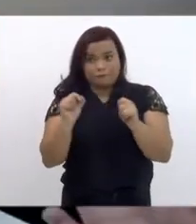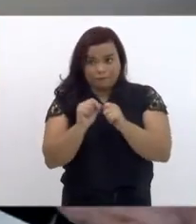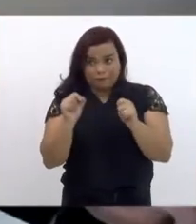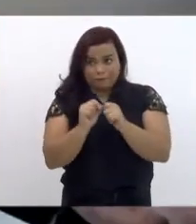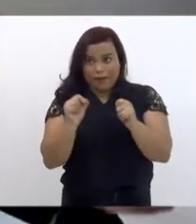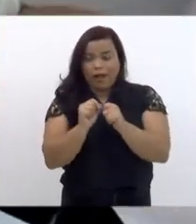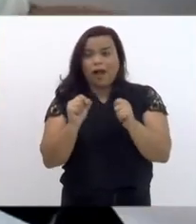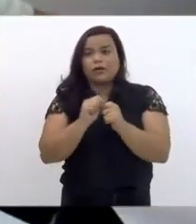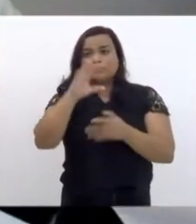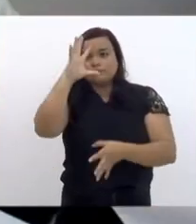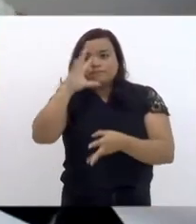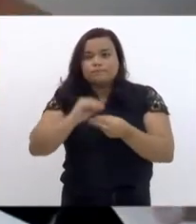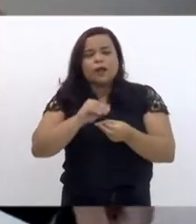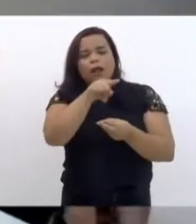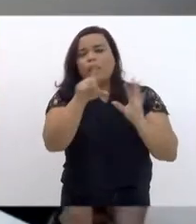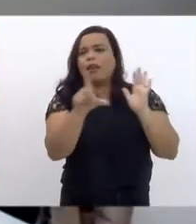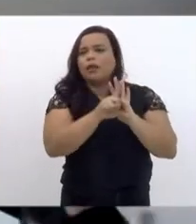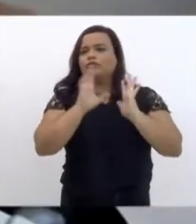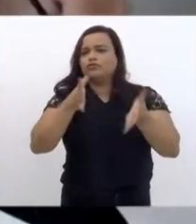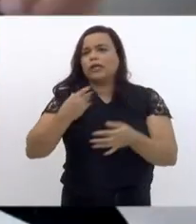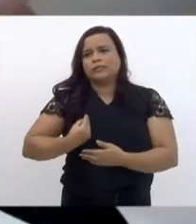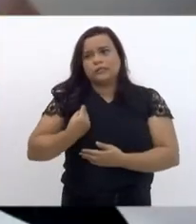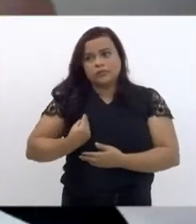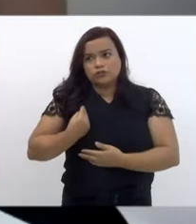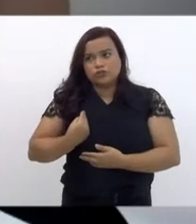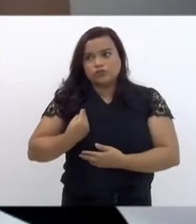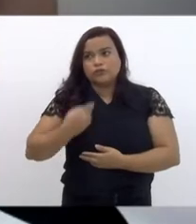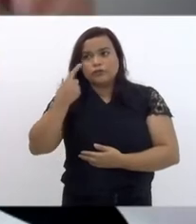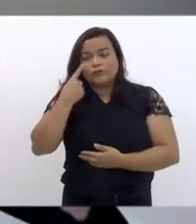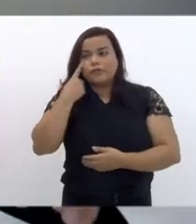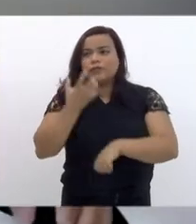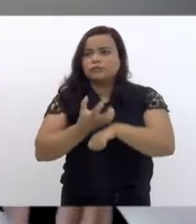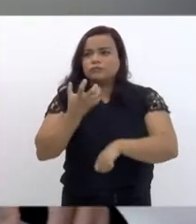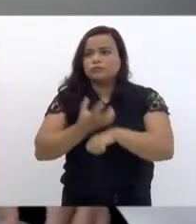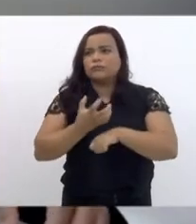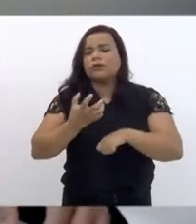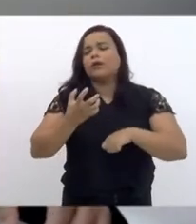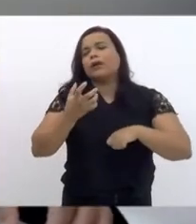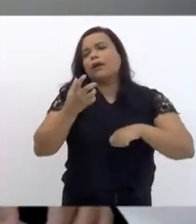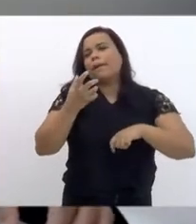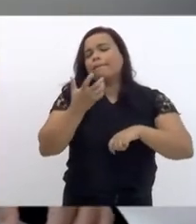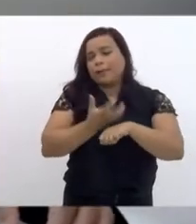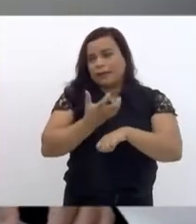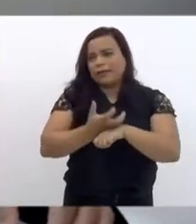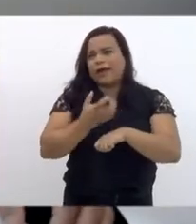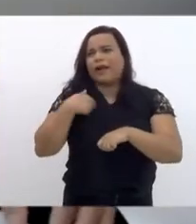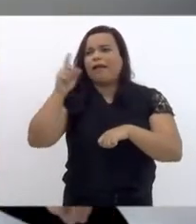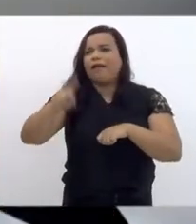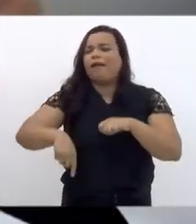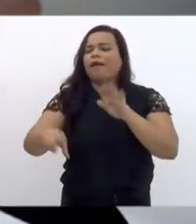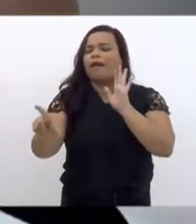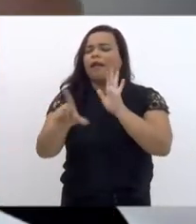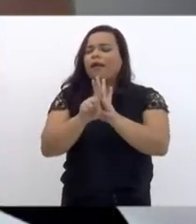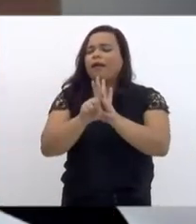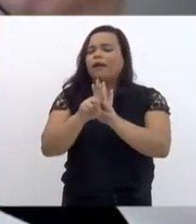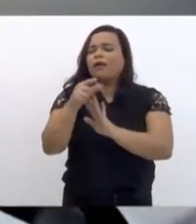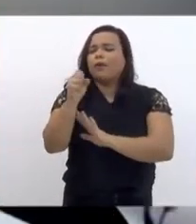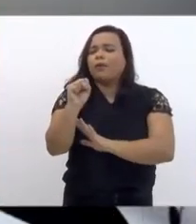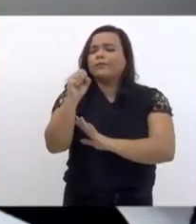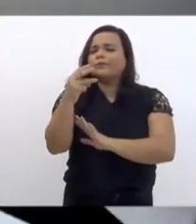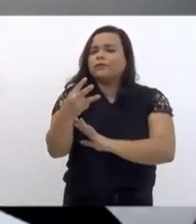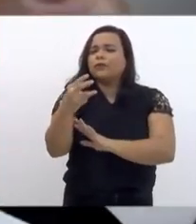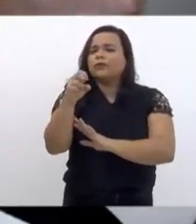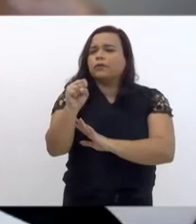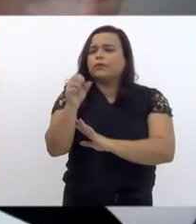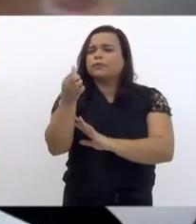que já existe e que disciplina a matéria. É exatamente o caso da Lei 8386, de 29 de abril de 2019, que trata